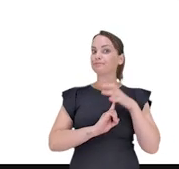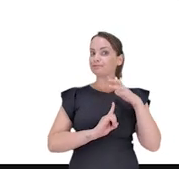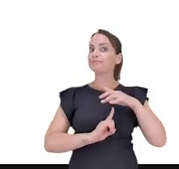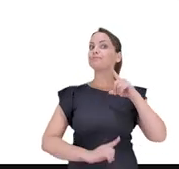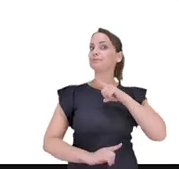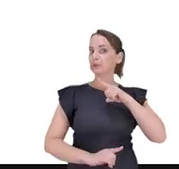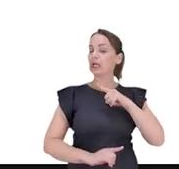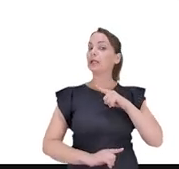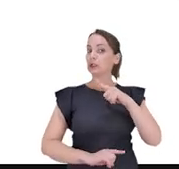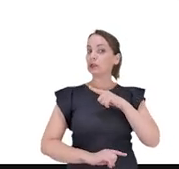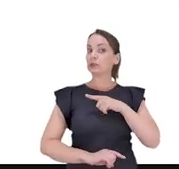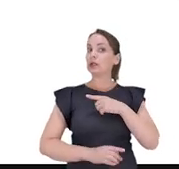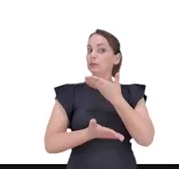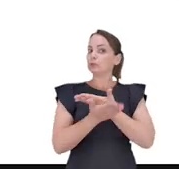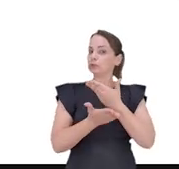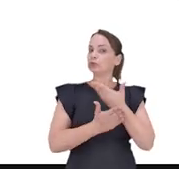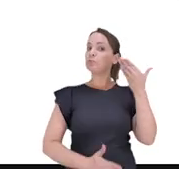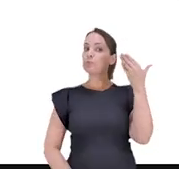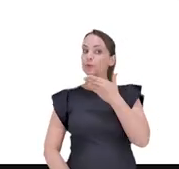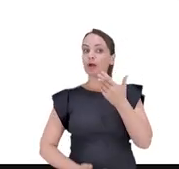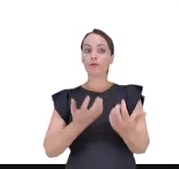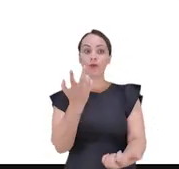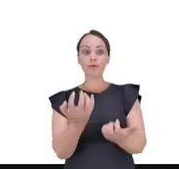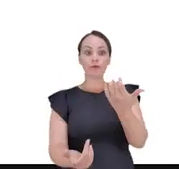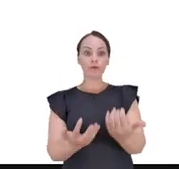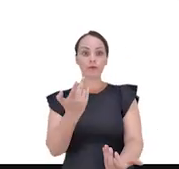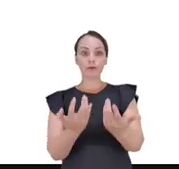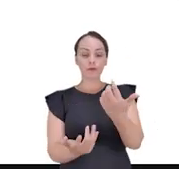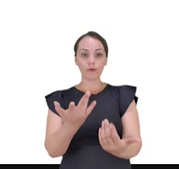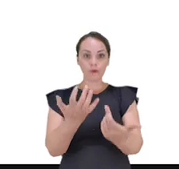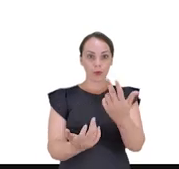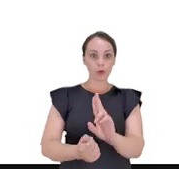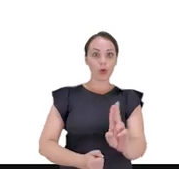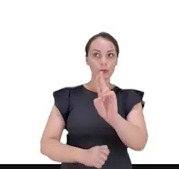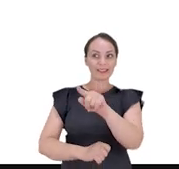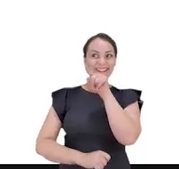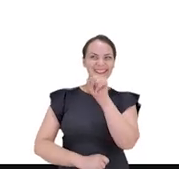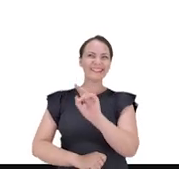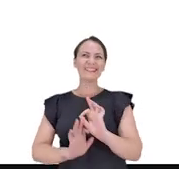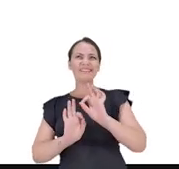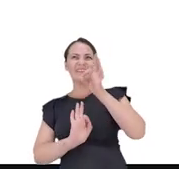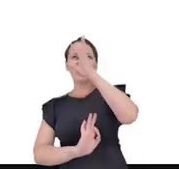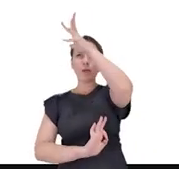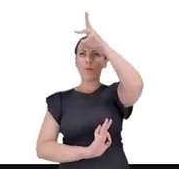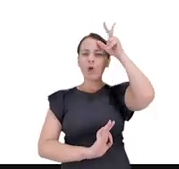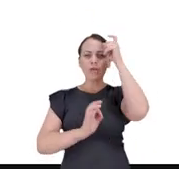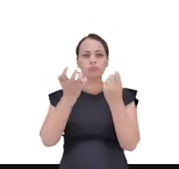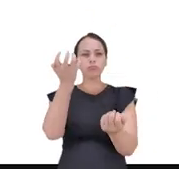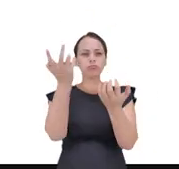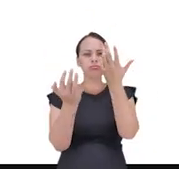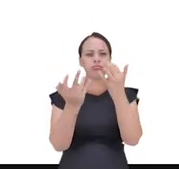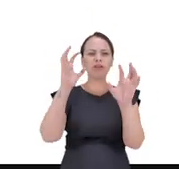tem estudos que mostram que o fogo que é usado no processo de desmatamento da Amazônia, aquela fumaça